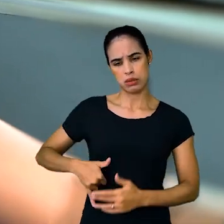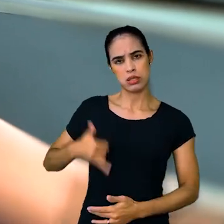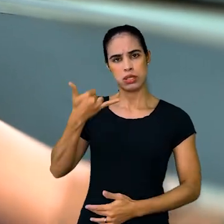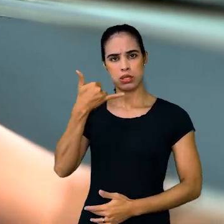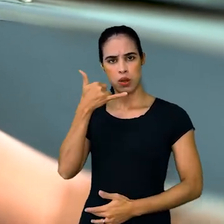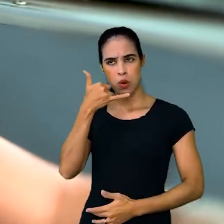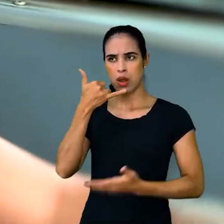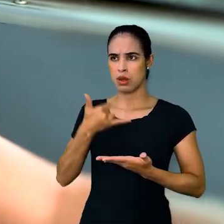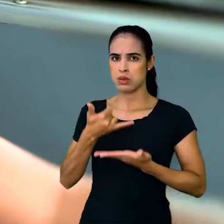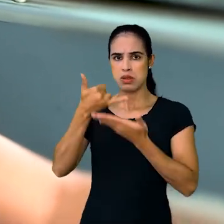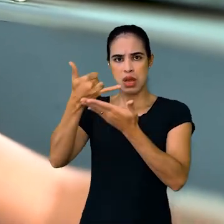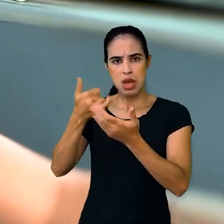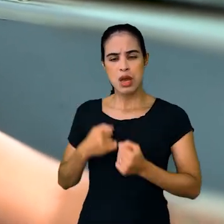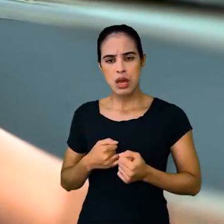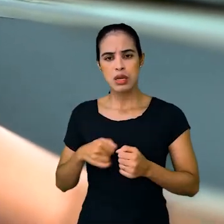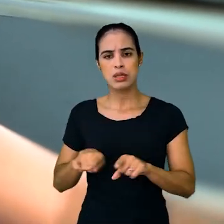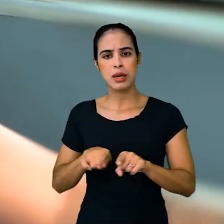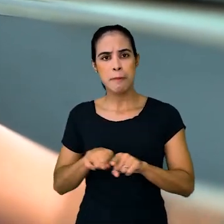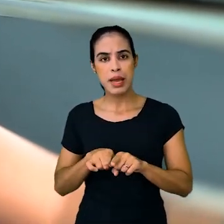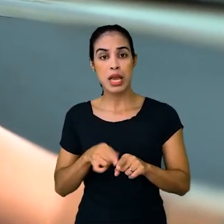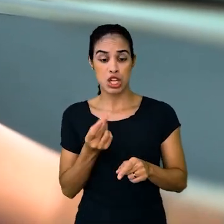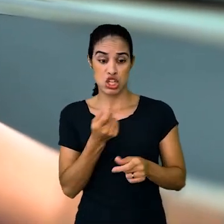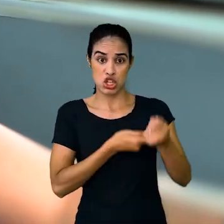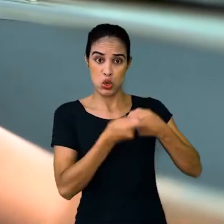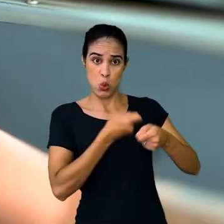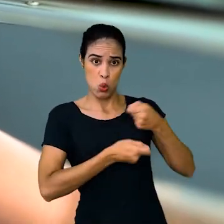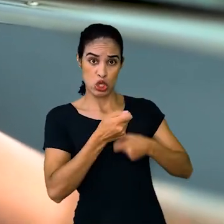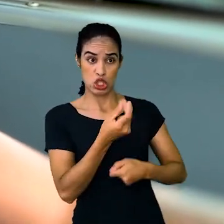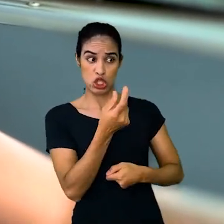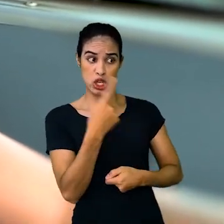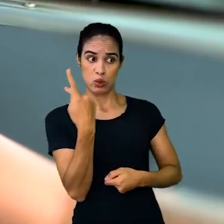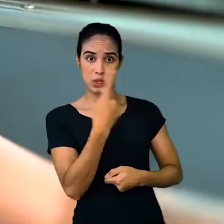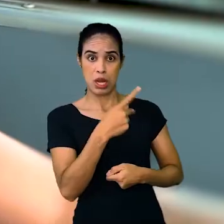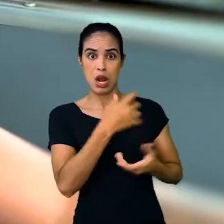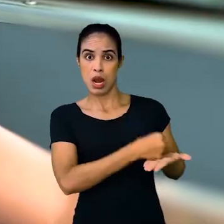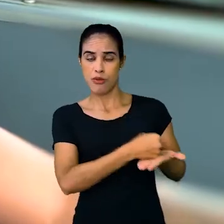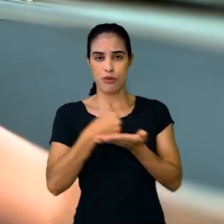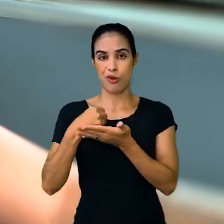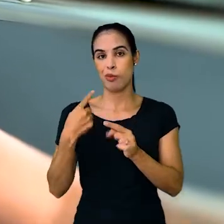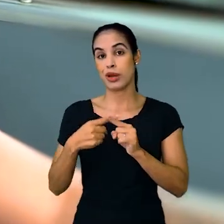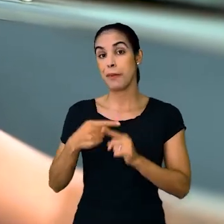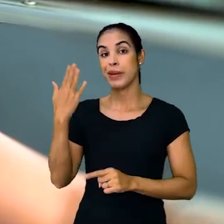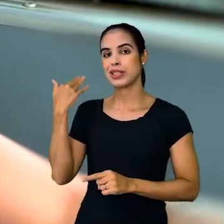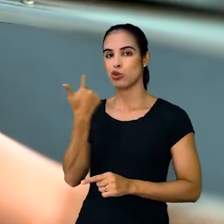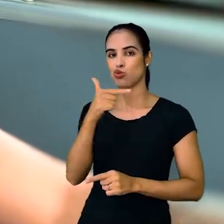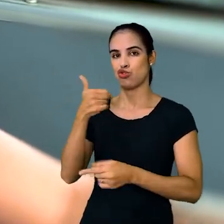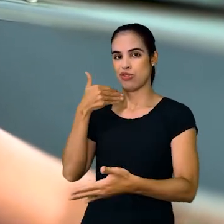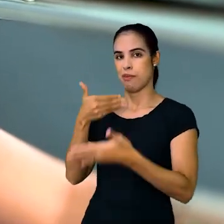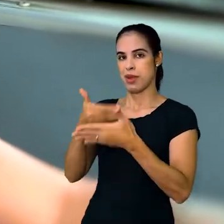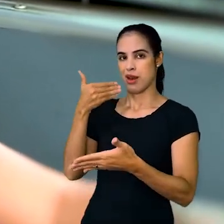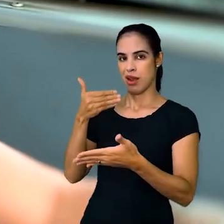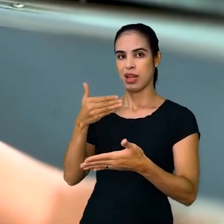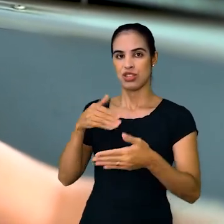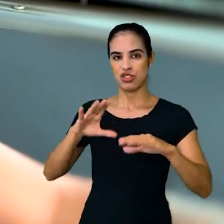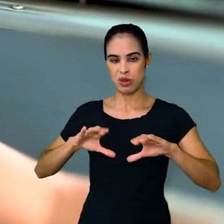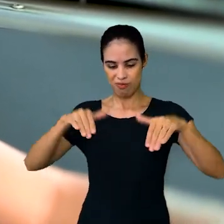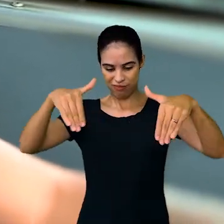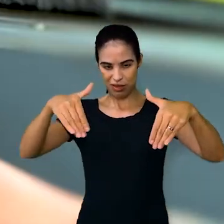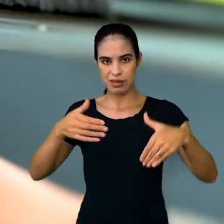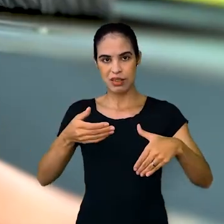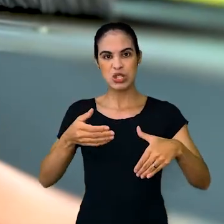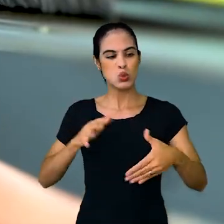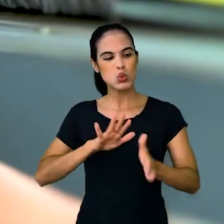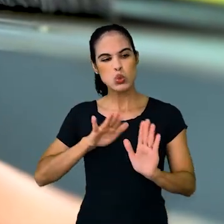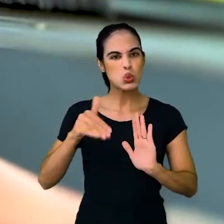telefone, ele levou o dinheiro do cobrador também, ele levou, porque na época não era bilhete eletrônico, né? Nós pegava